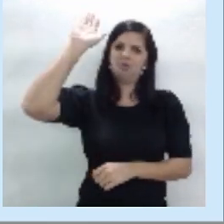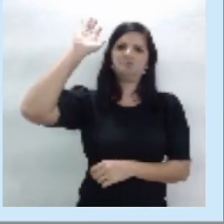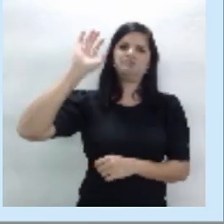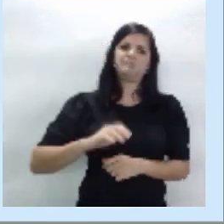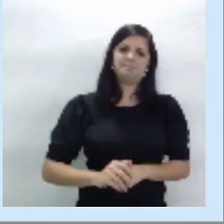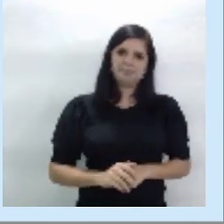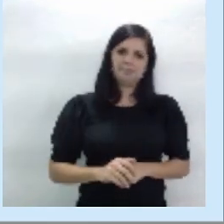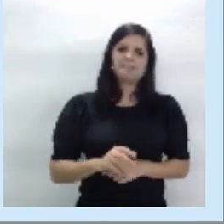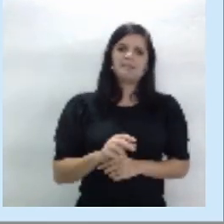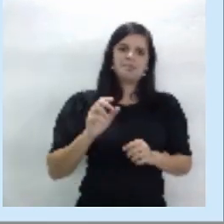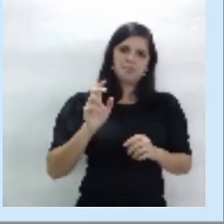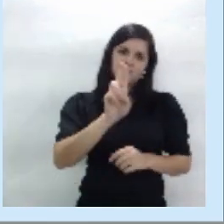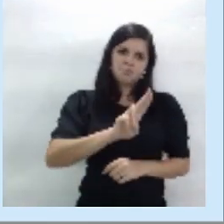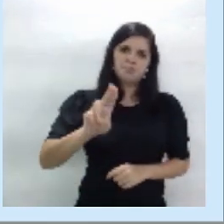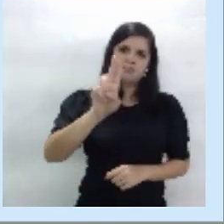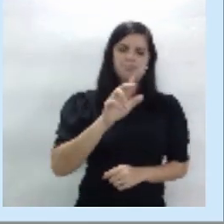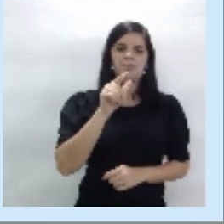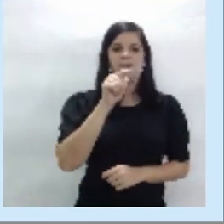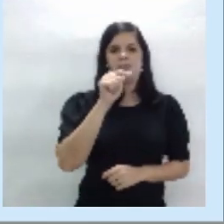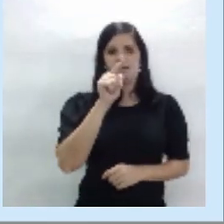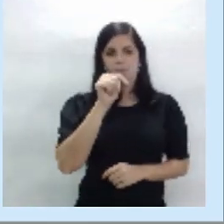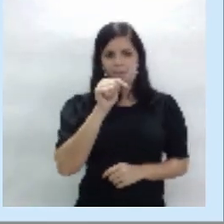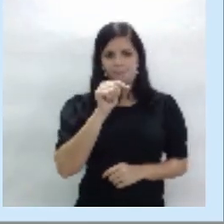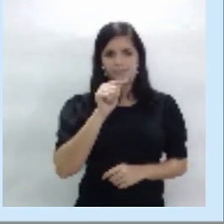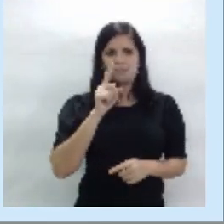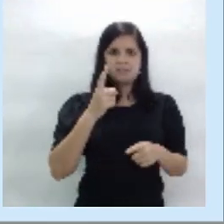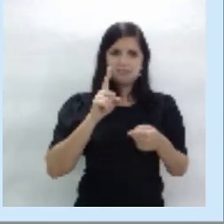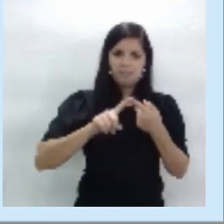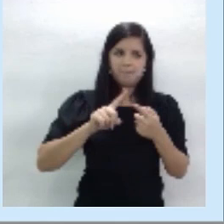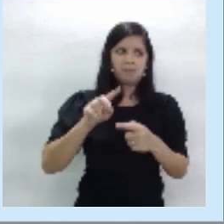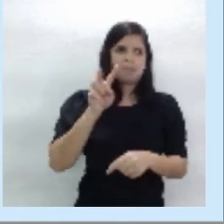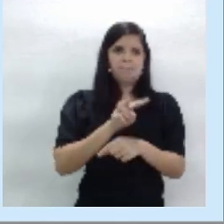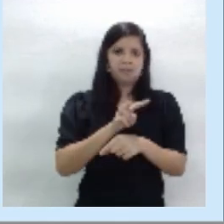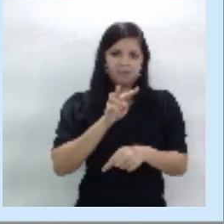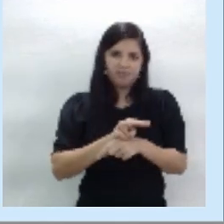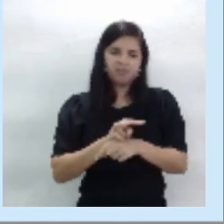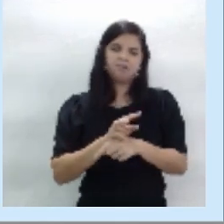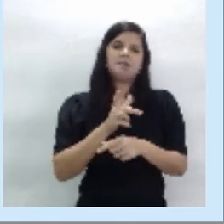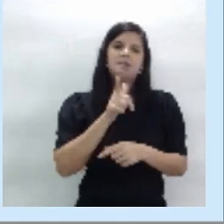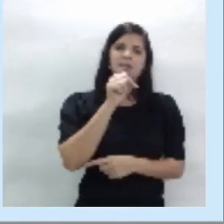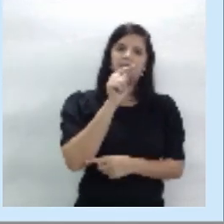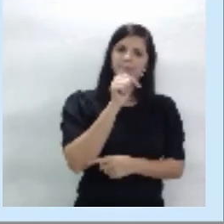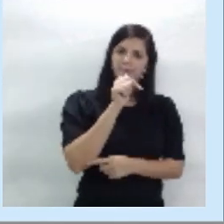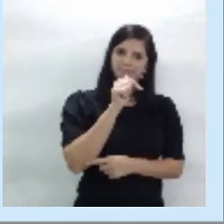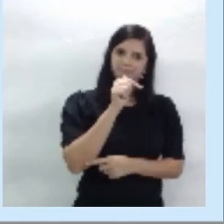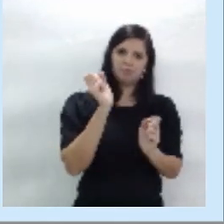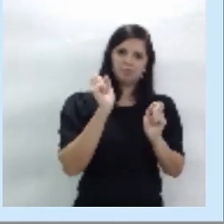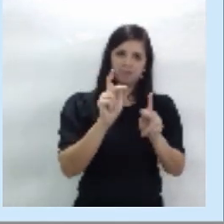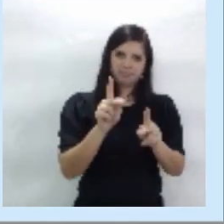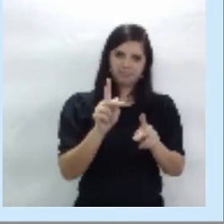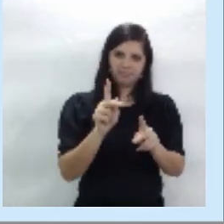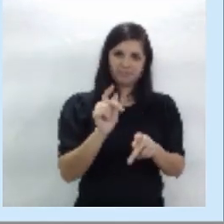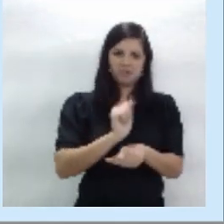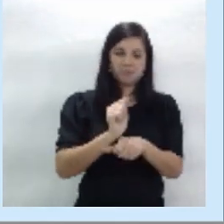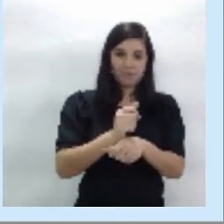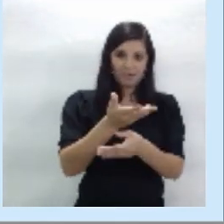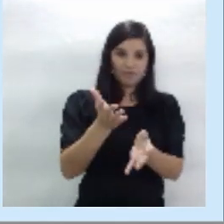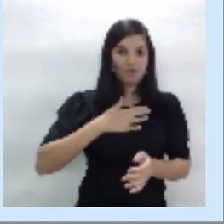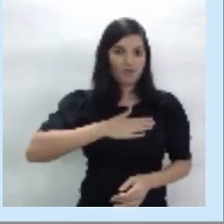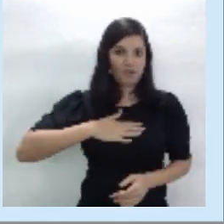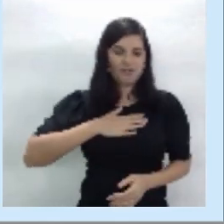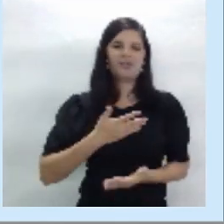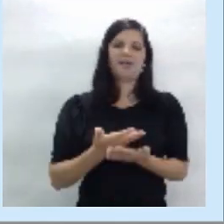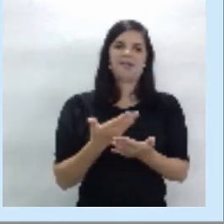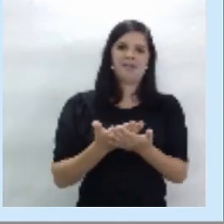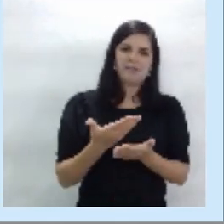ao consumo de água e também a preservação dessa água. Ok, sexto ano. Espero que vocês tenham gostado da aula,